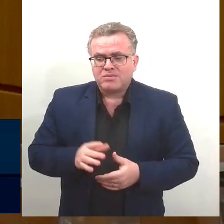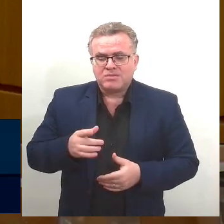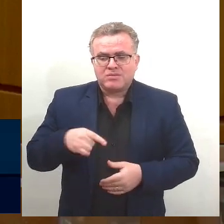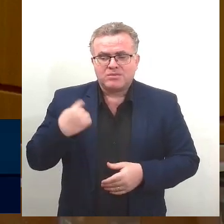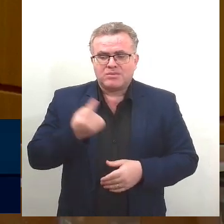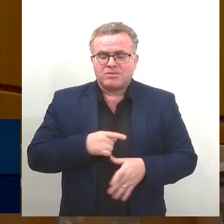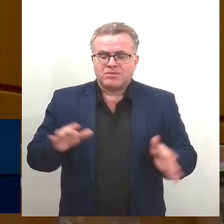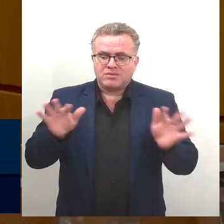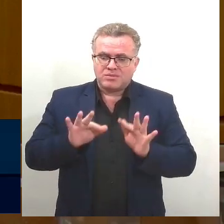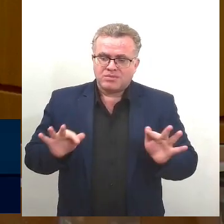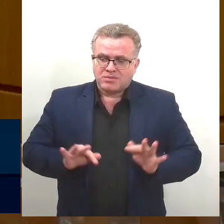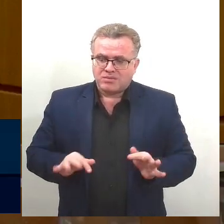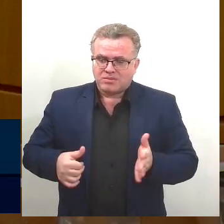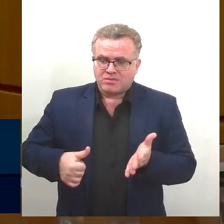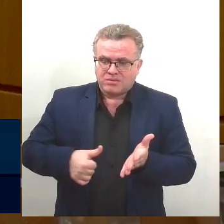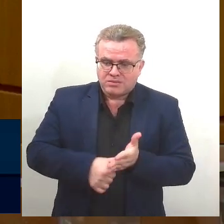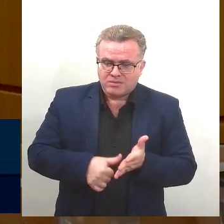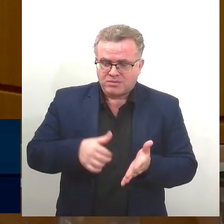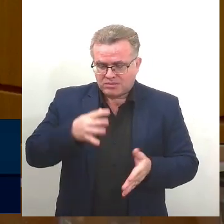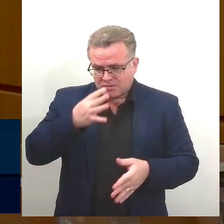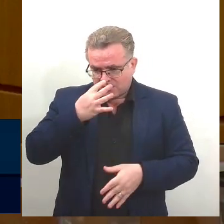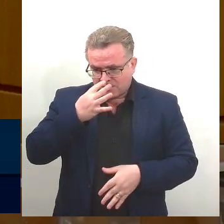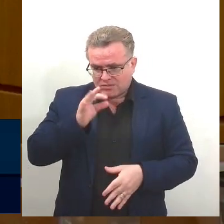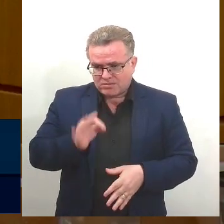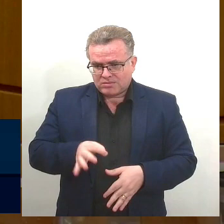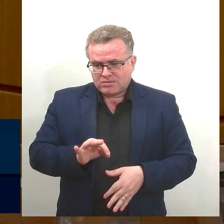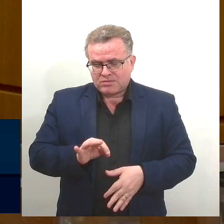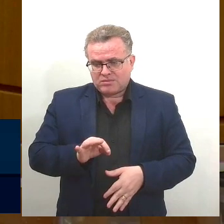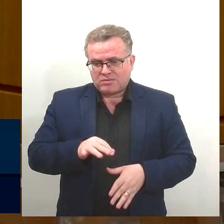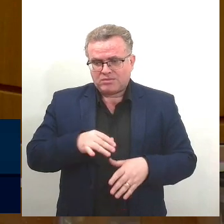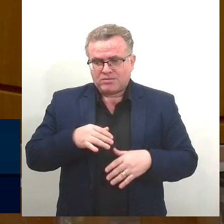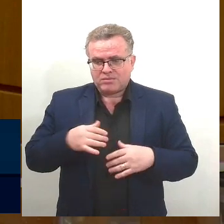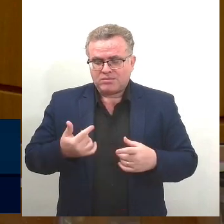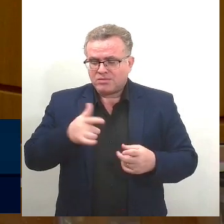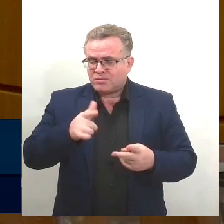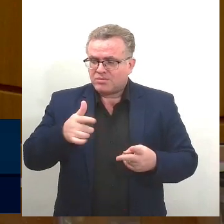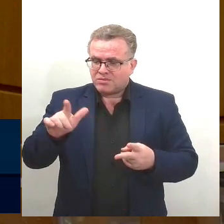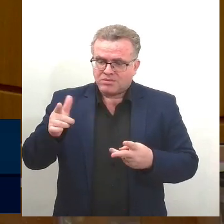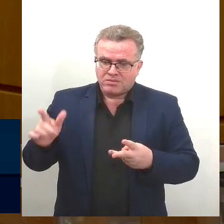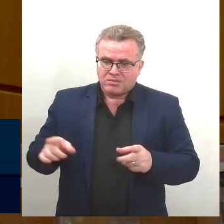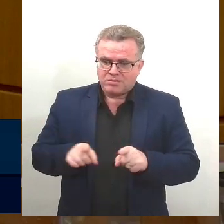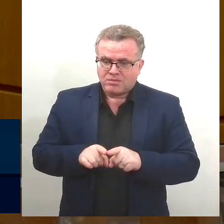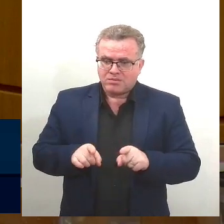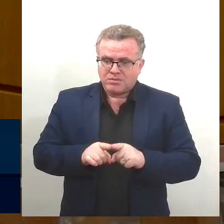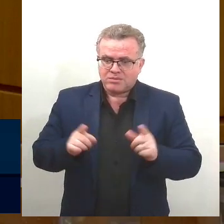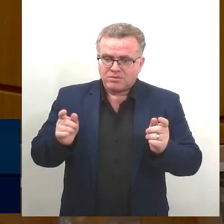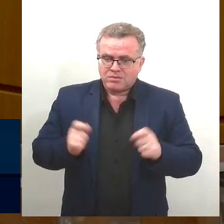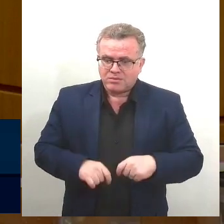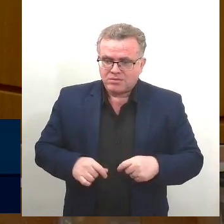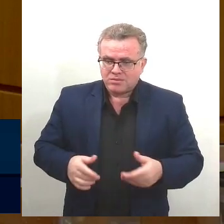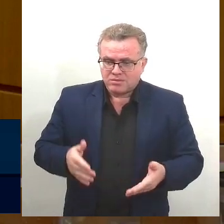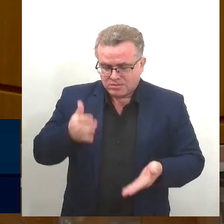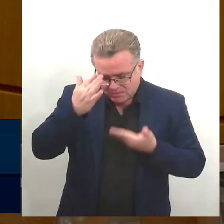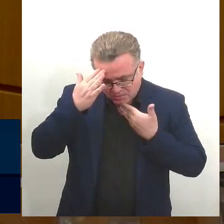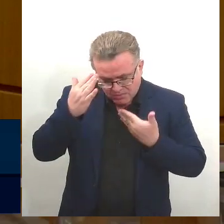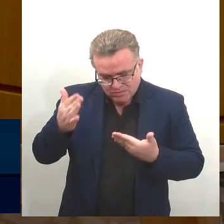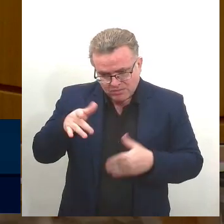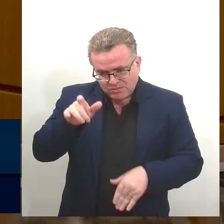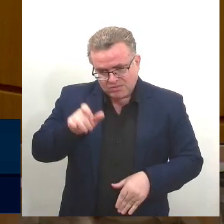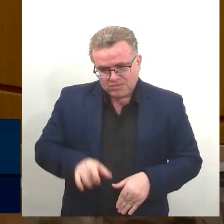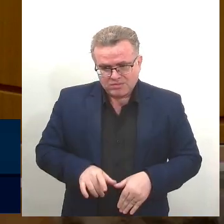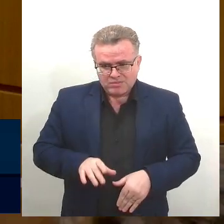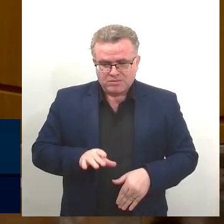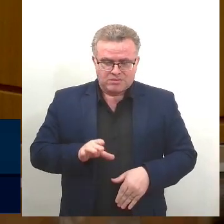o Valdinei, a esposa dele e muitos outros. E tudo isso graças aqui ao carinho que o